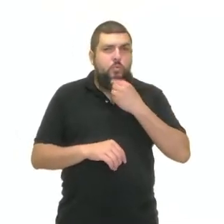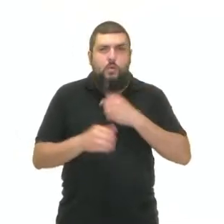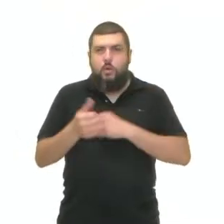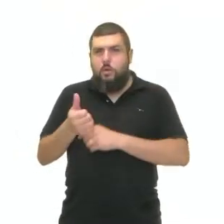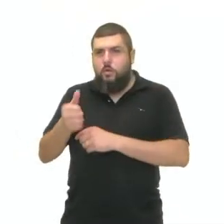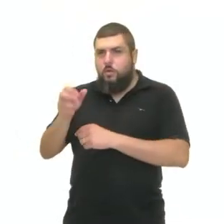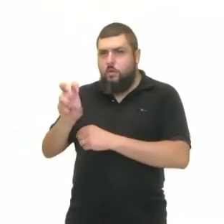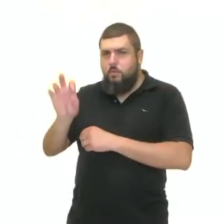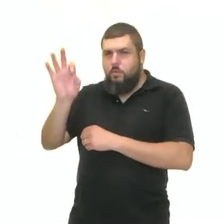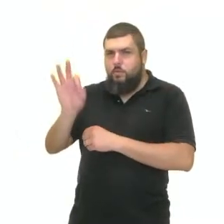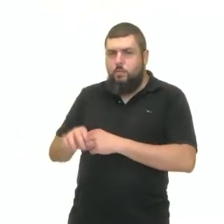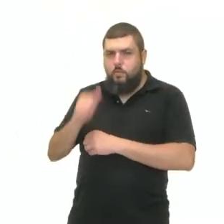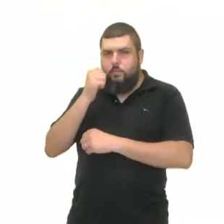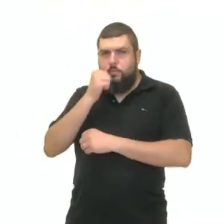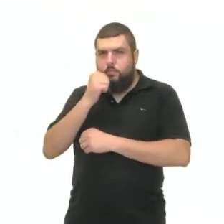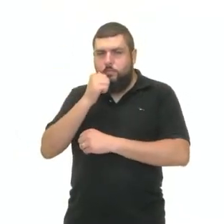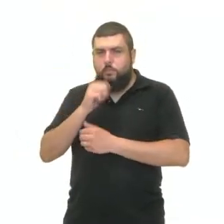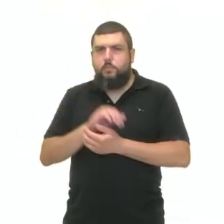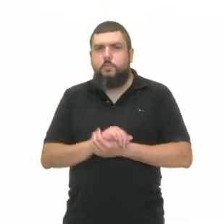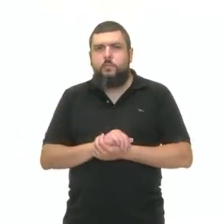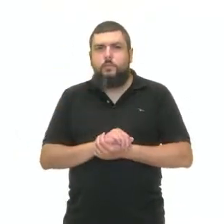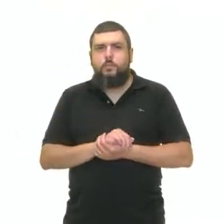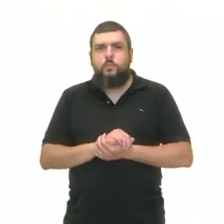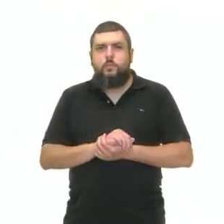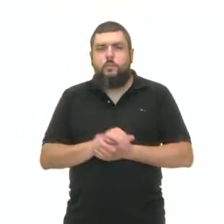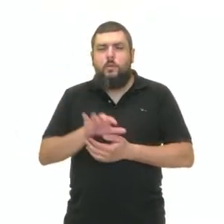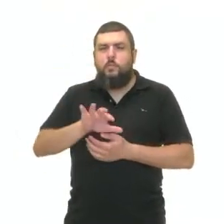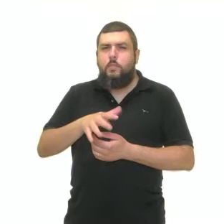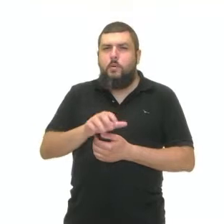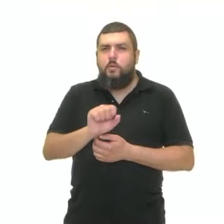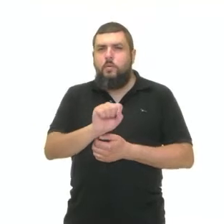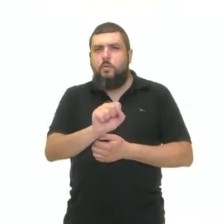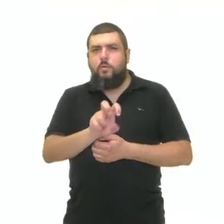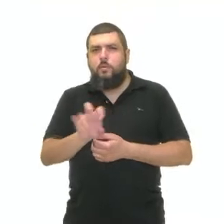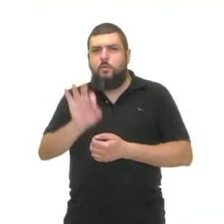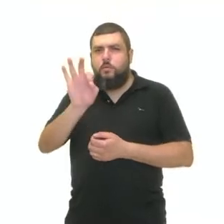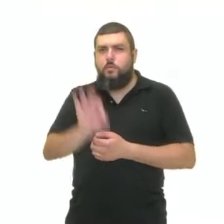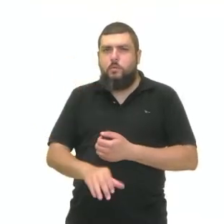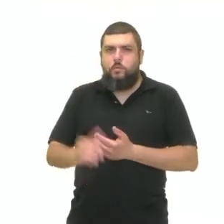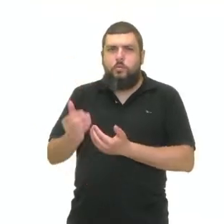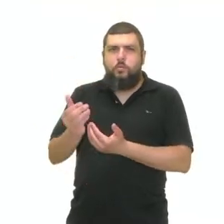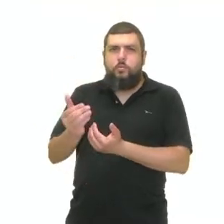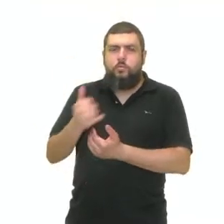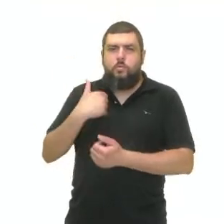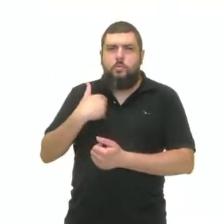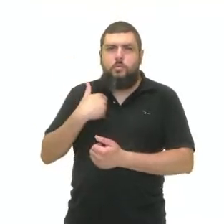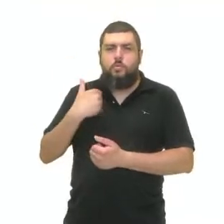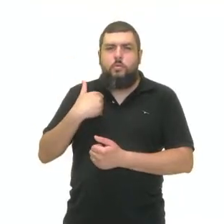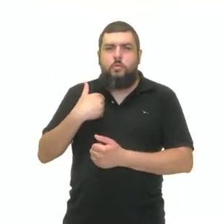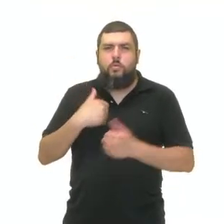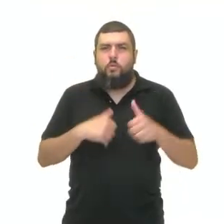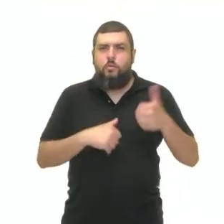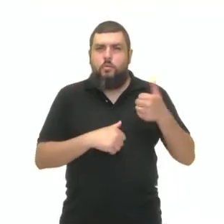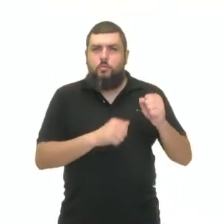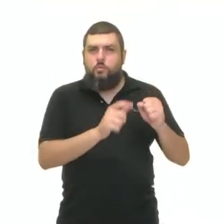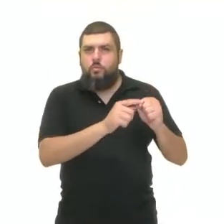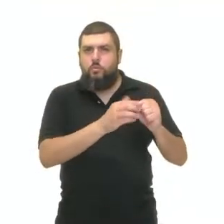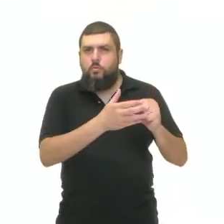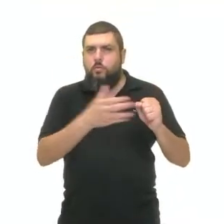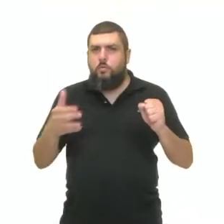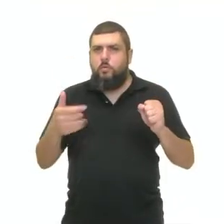65,5% do sexo feminino. Cerca de 85% dos jovens de 18 a 24 anos de idade